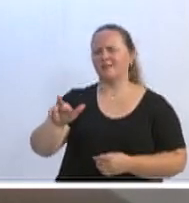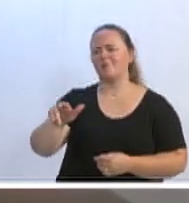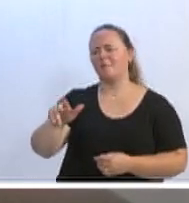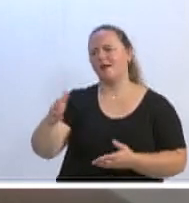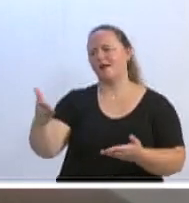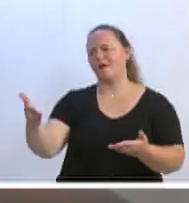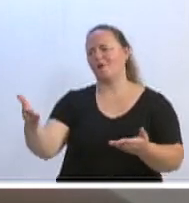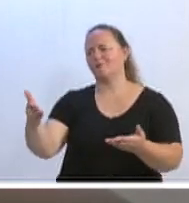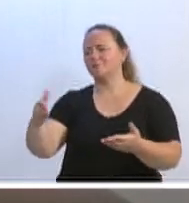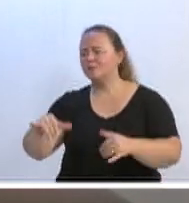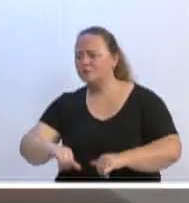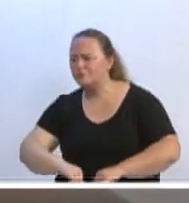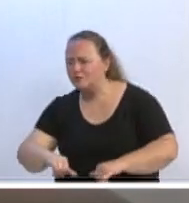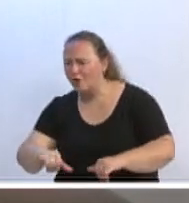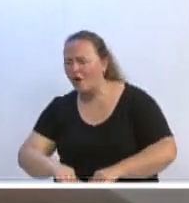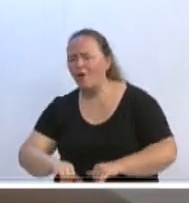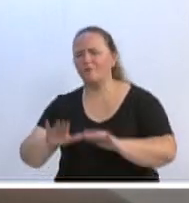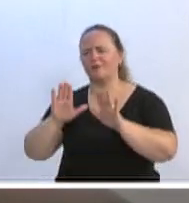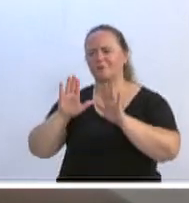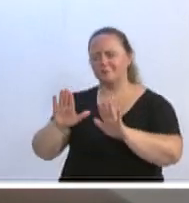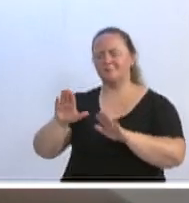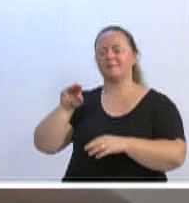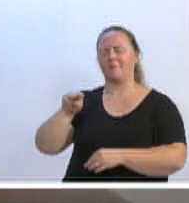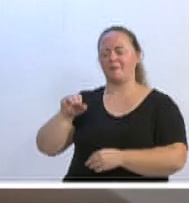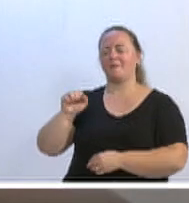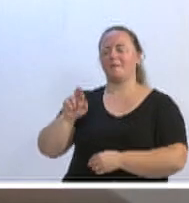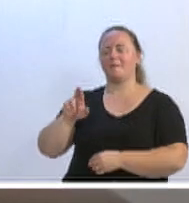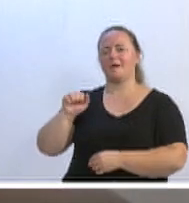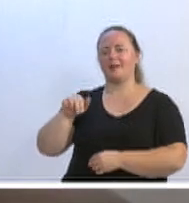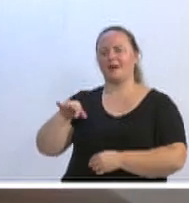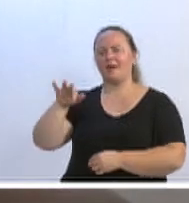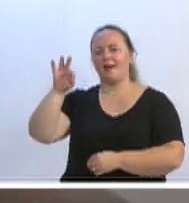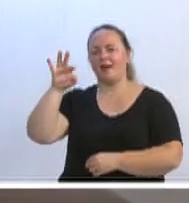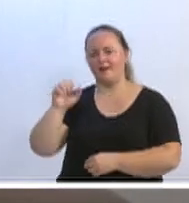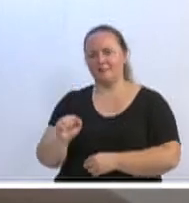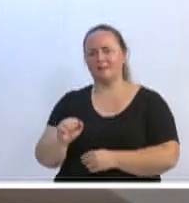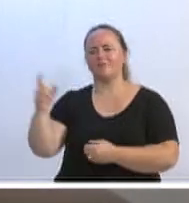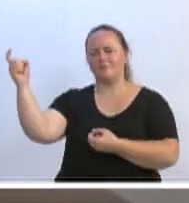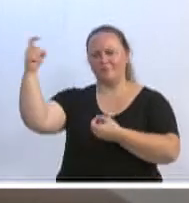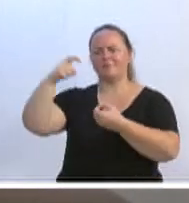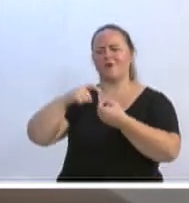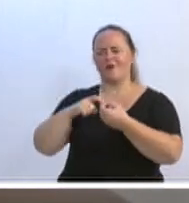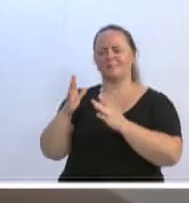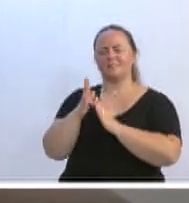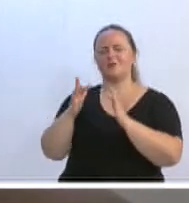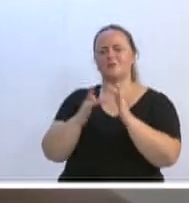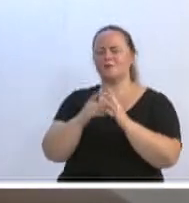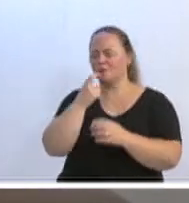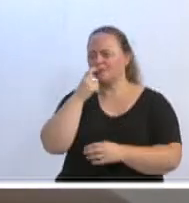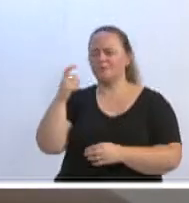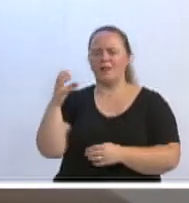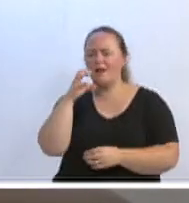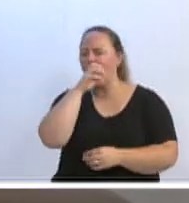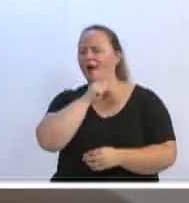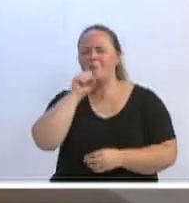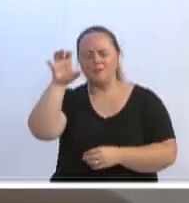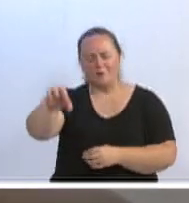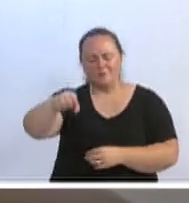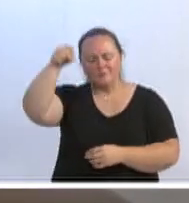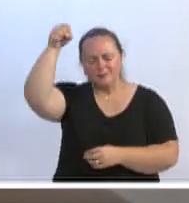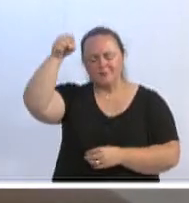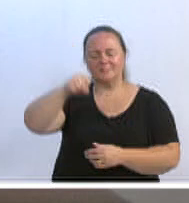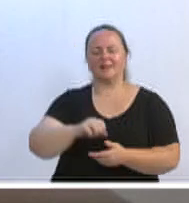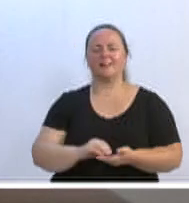Maranata, ele vem. Ele vem em breve. Ele não demora. Ele virá em breve para buscar a igreja. E